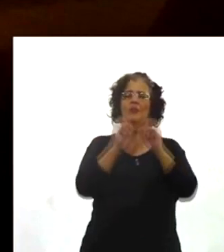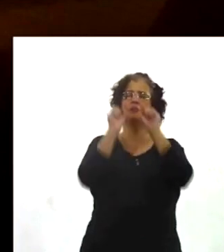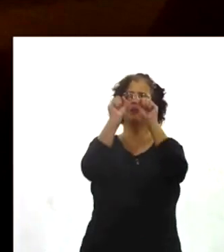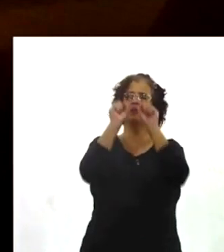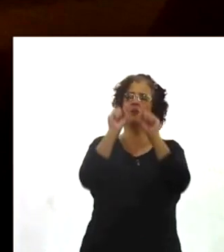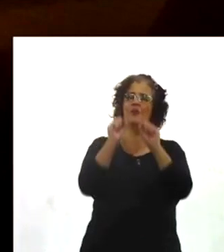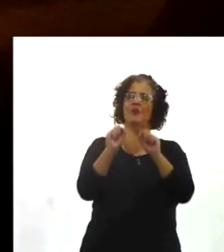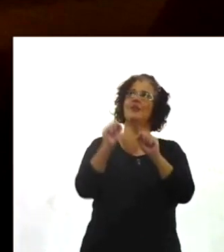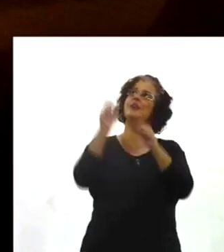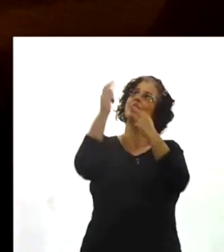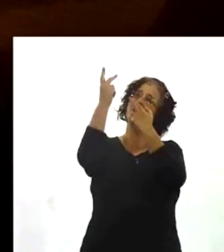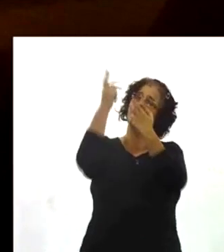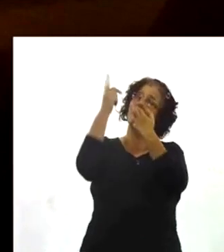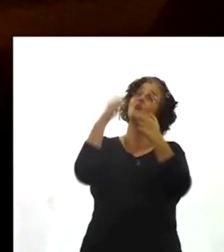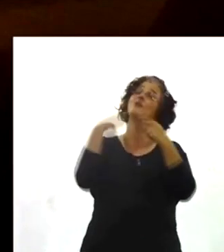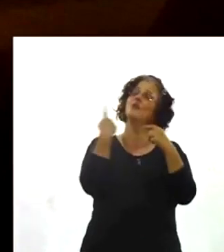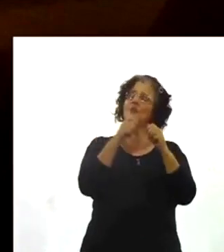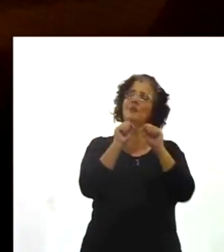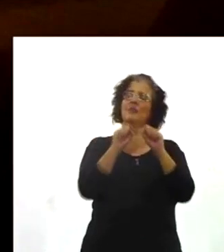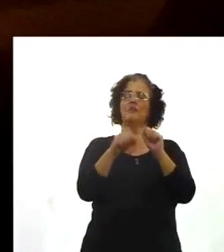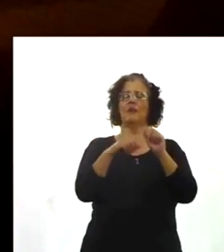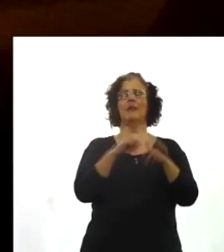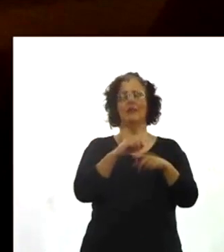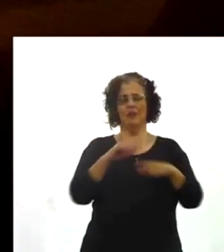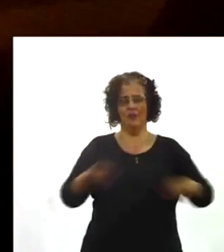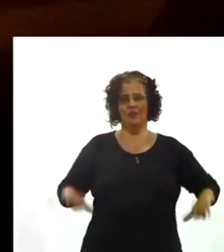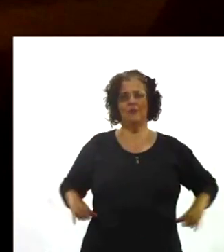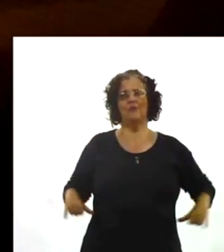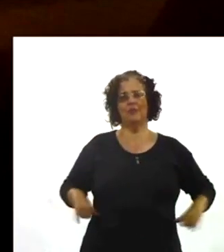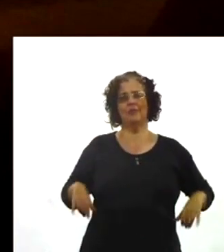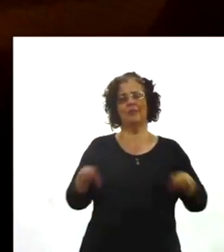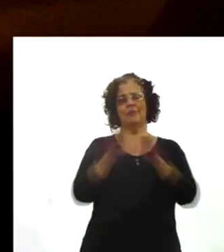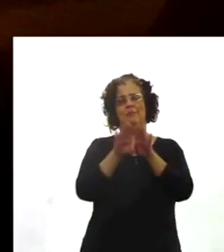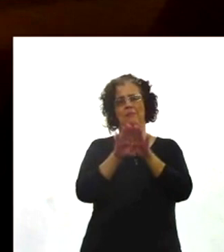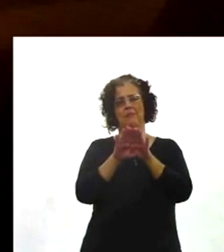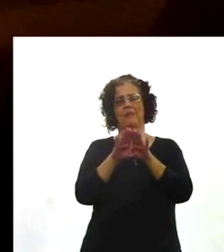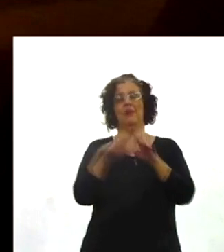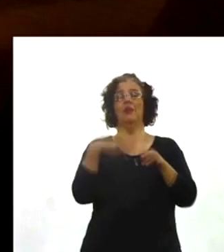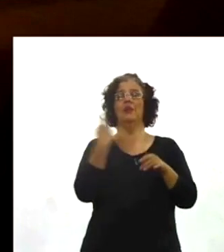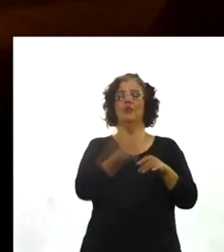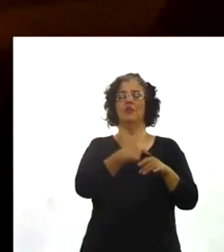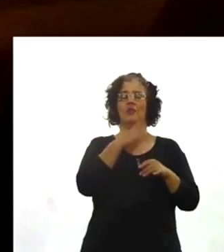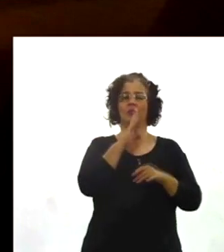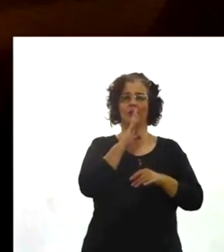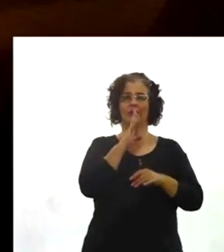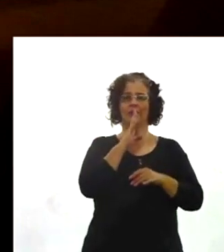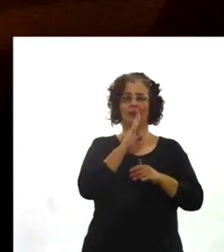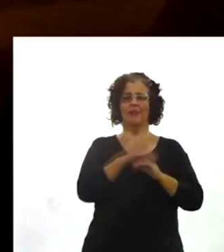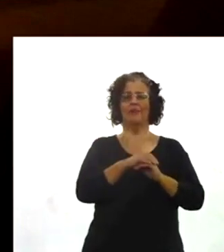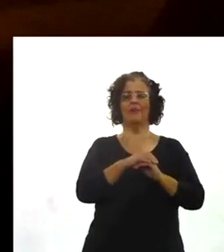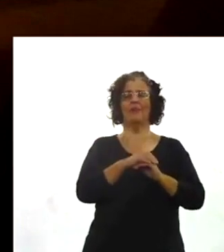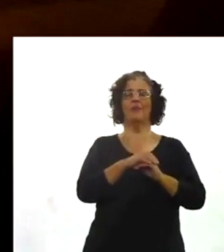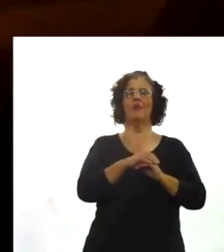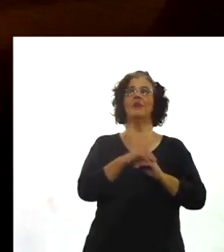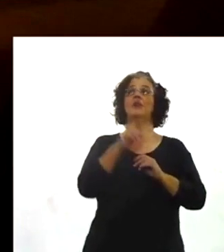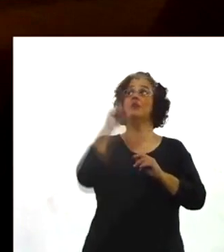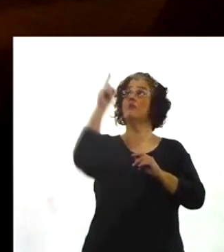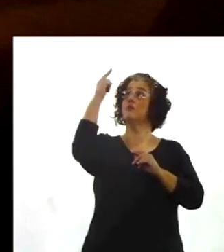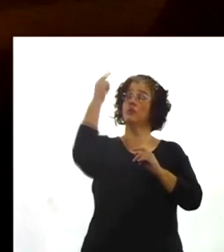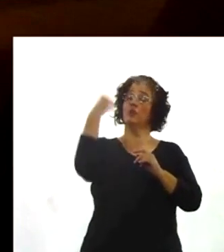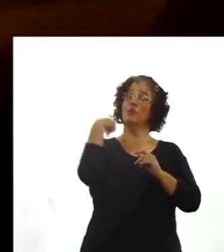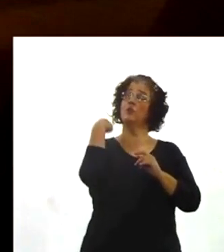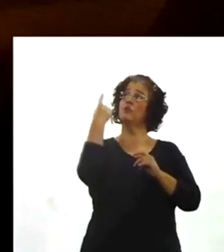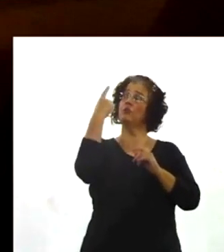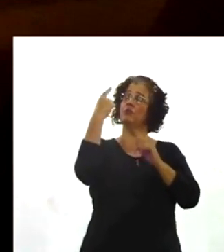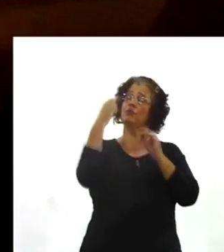padecemos. E a nossa esperança a respeito de vós está firme, sabendo que, como sois participantes dos